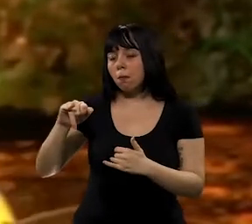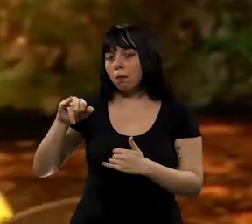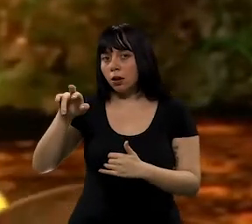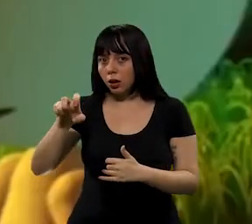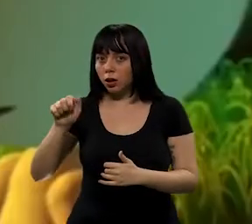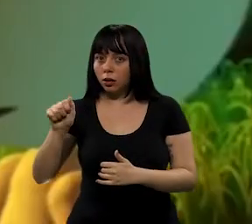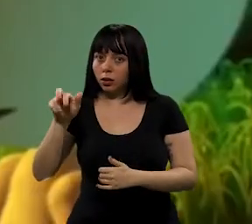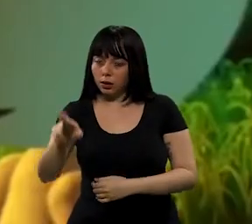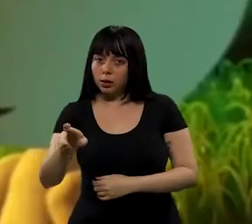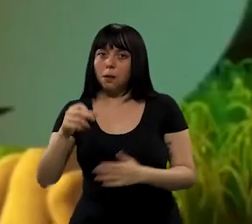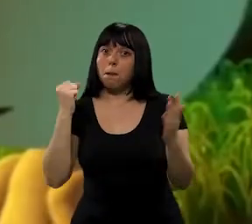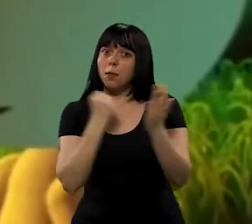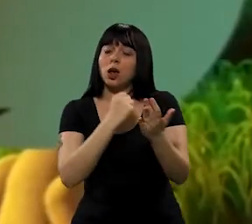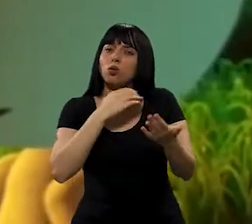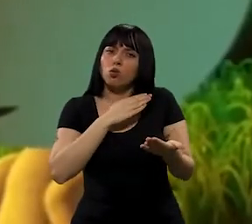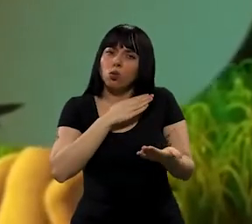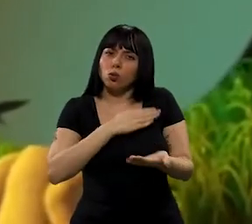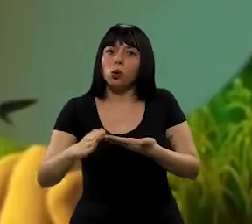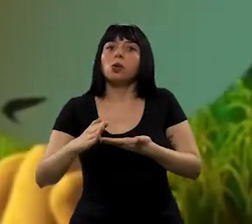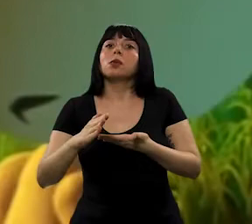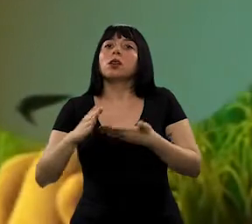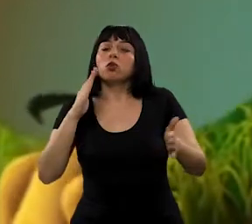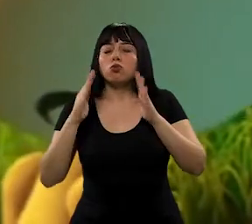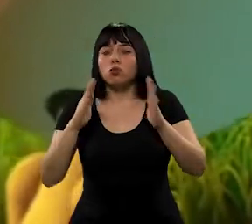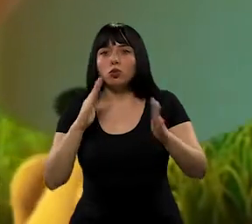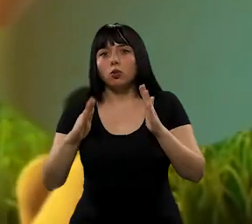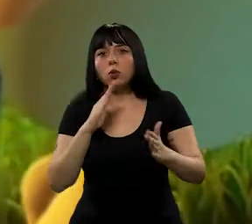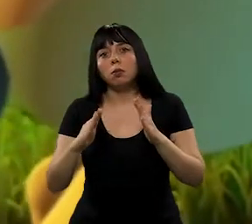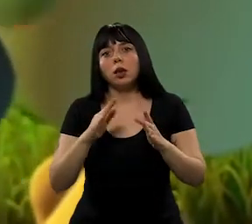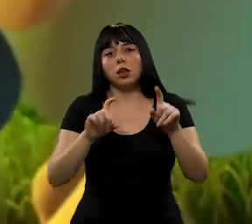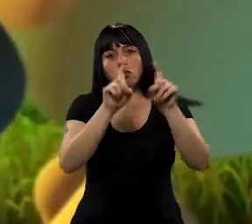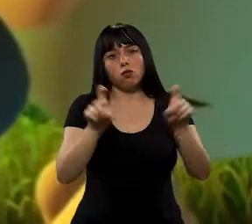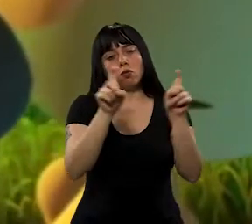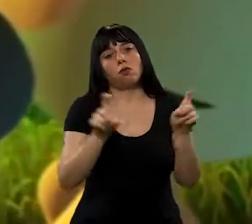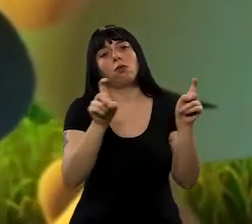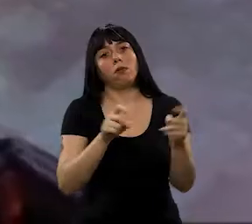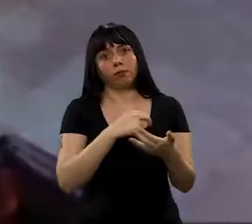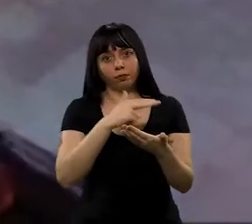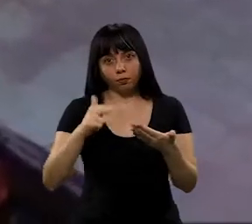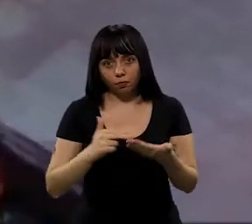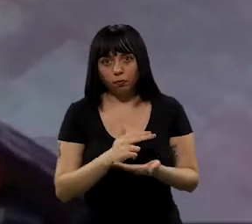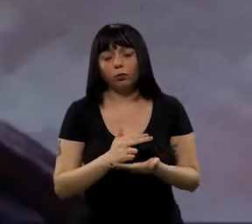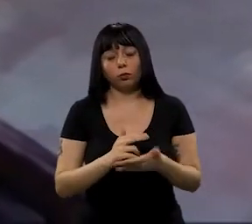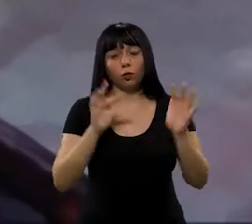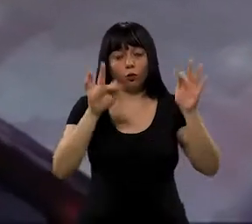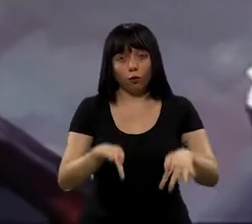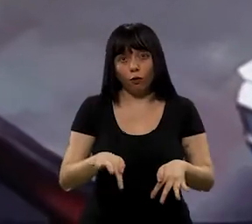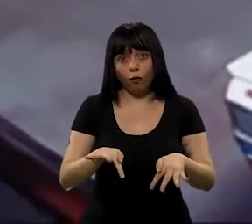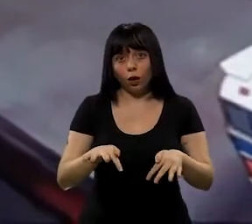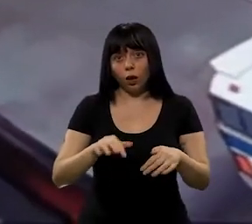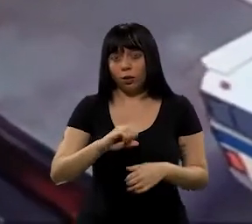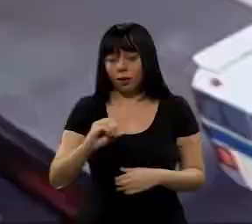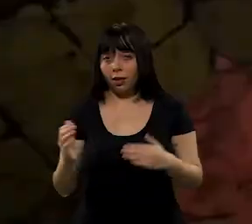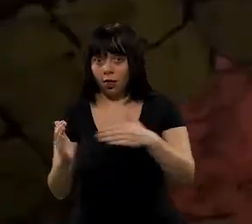de Pixar, marca o início de uma era das animações produzidas em computação gráfica. No final dos anos 80 e começo